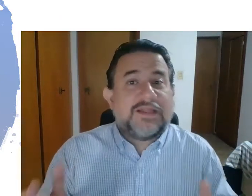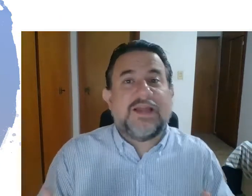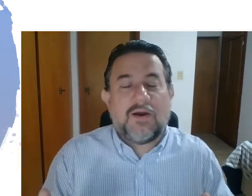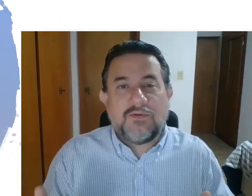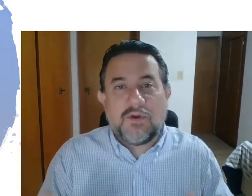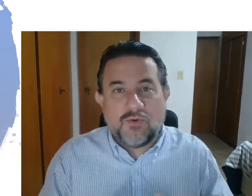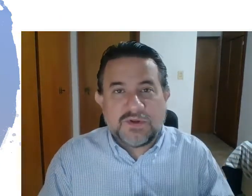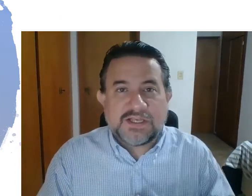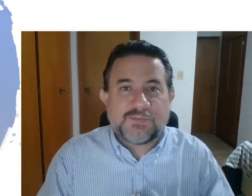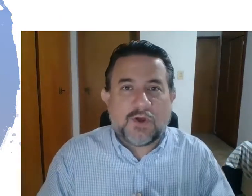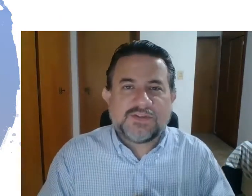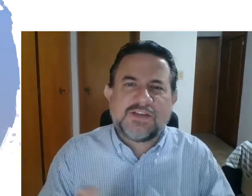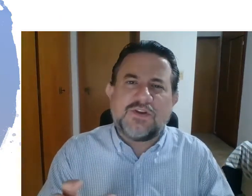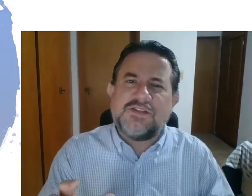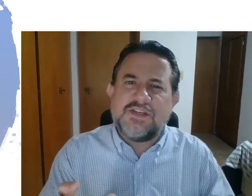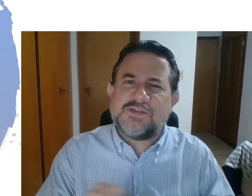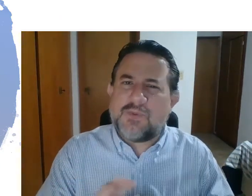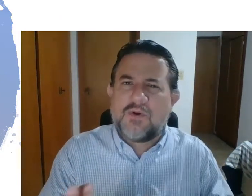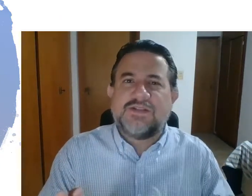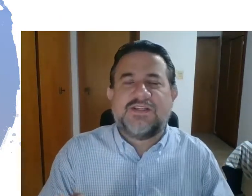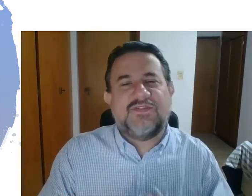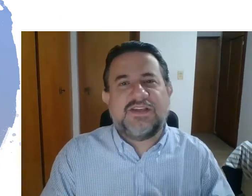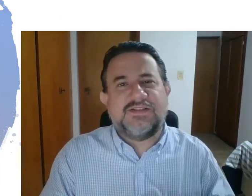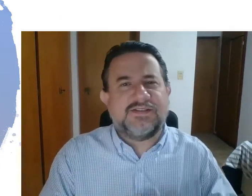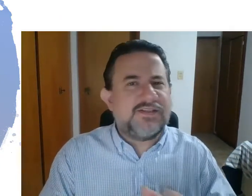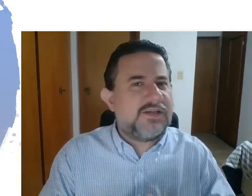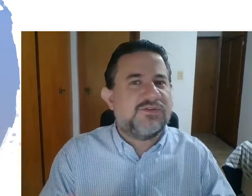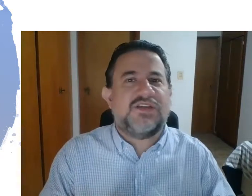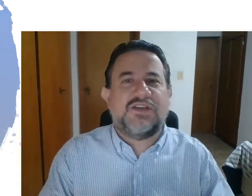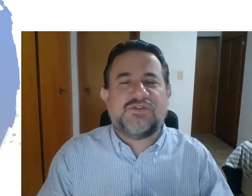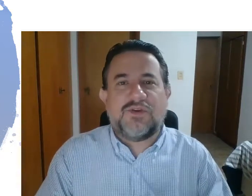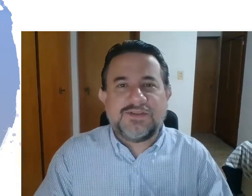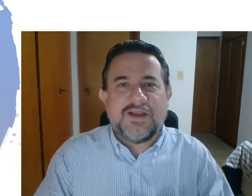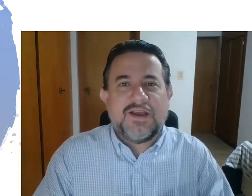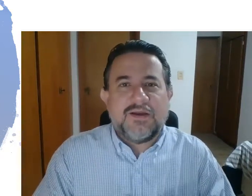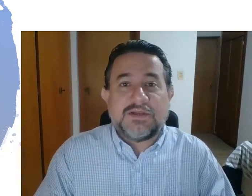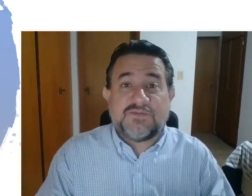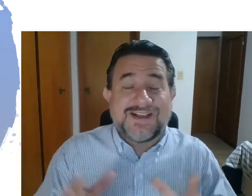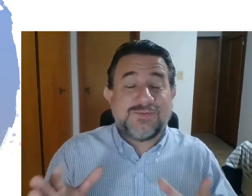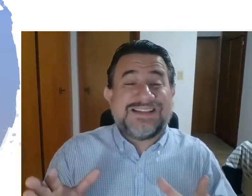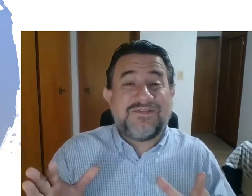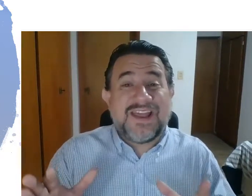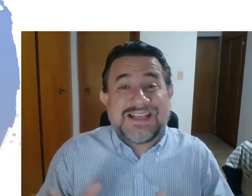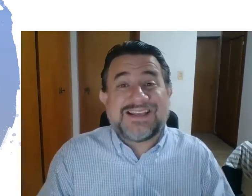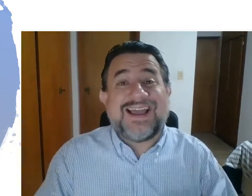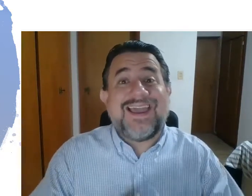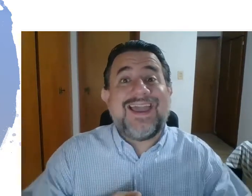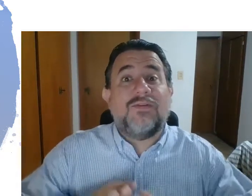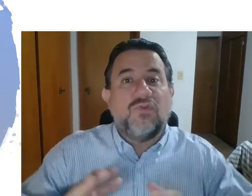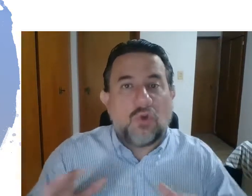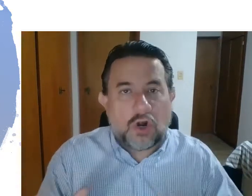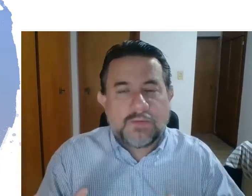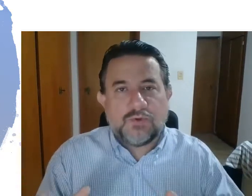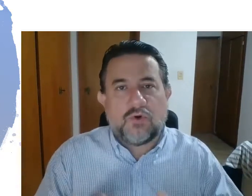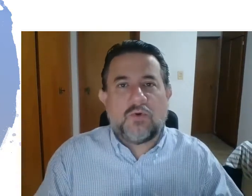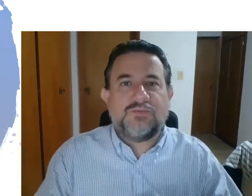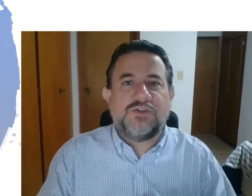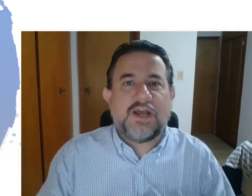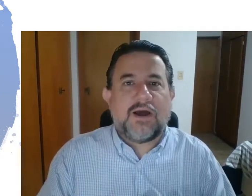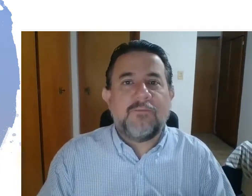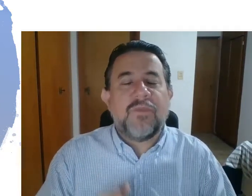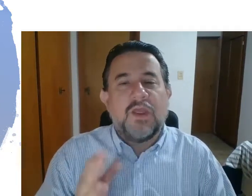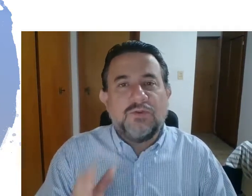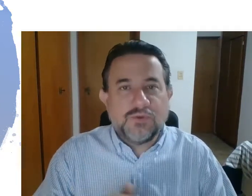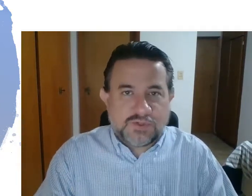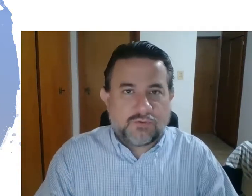elemento fundamental em alguma das provas. Questõezinhas poucas às vezes, 5, 6 questões, mas que faz uma diferença enorme no